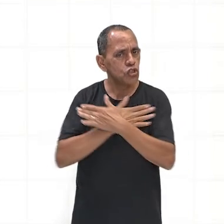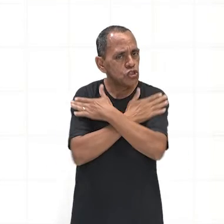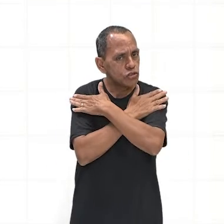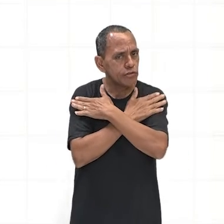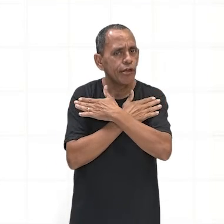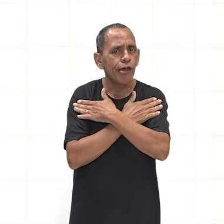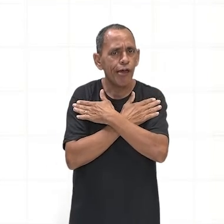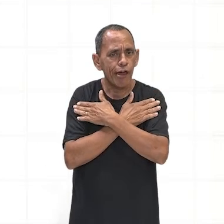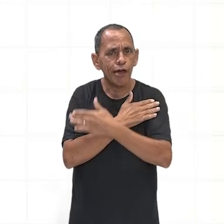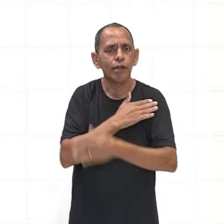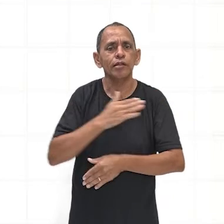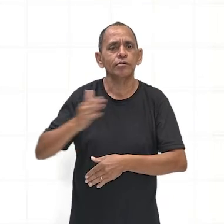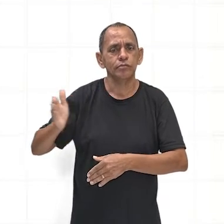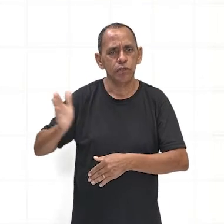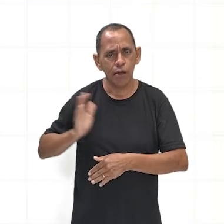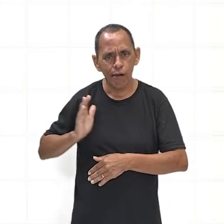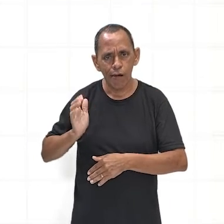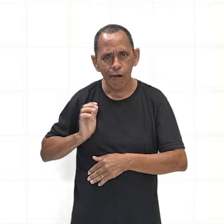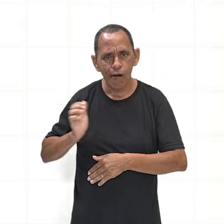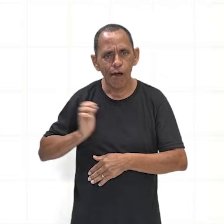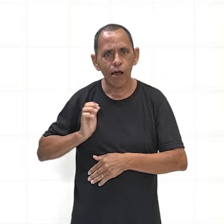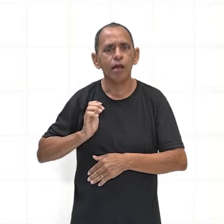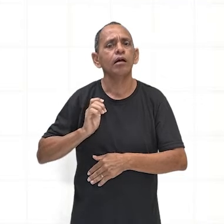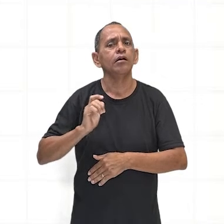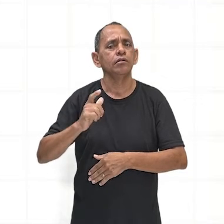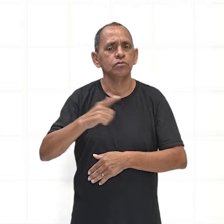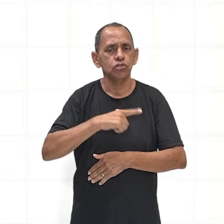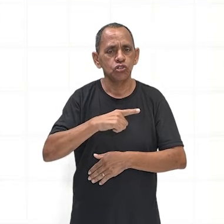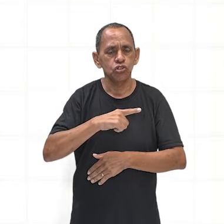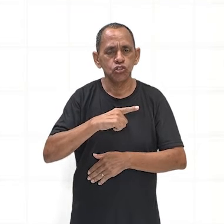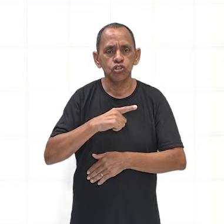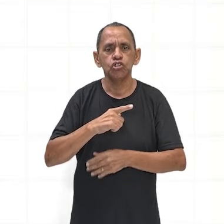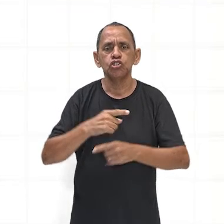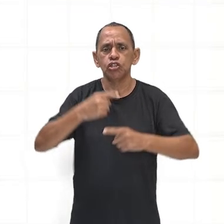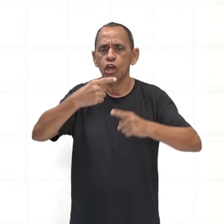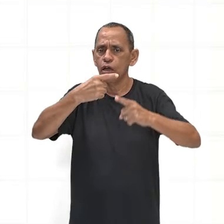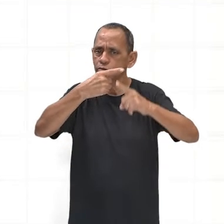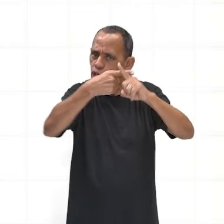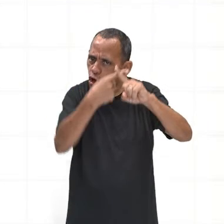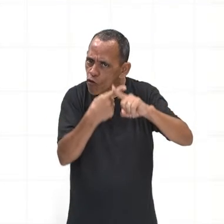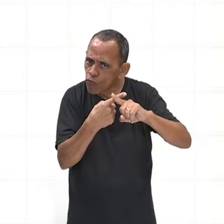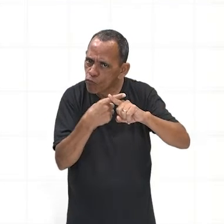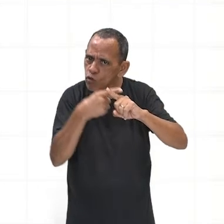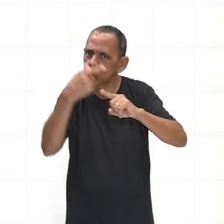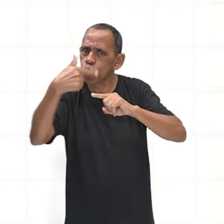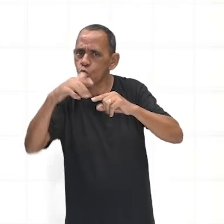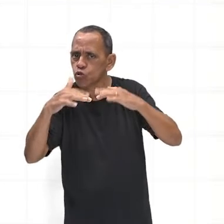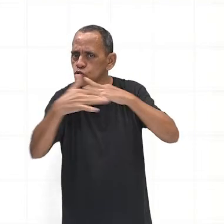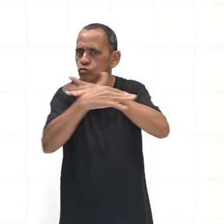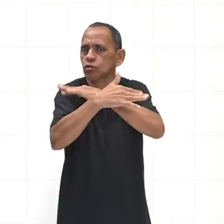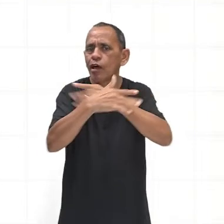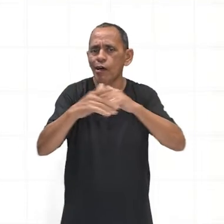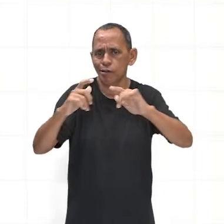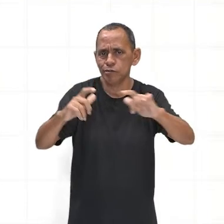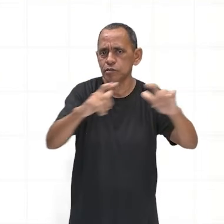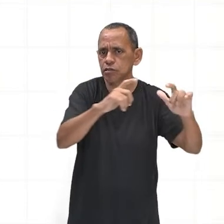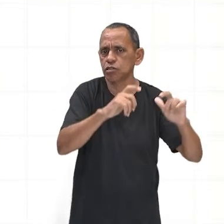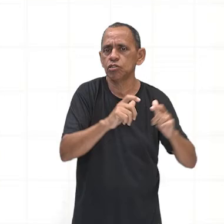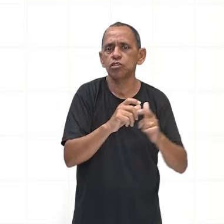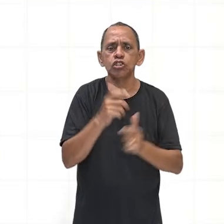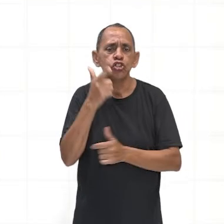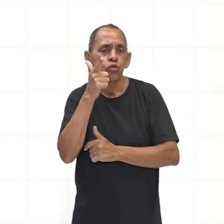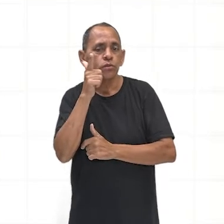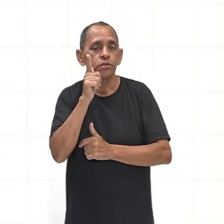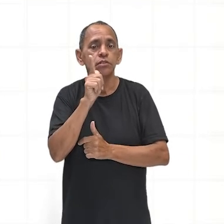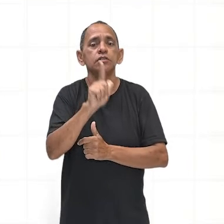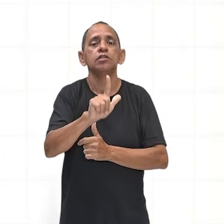enriqueceram-se consideravelmente após alguns conflitos com outras cidades e venceu, né,